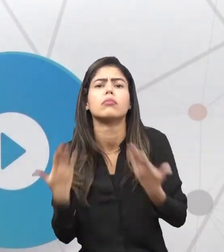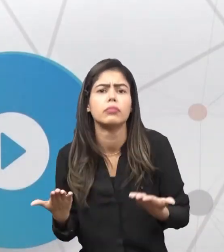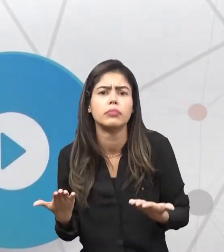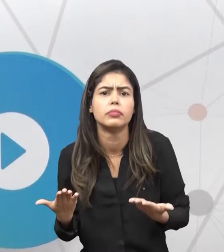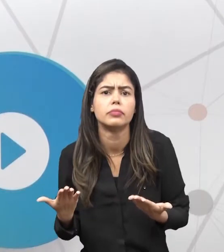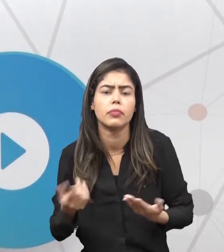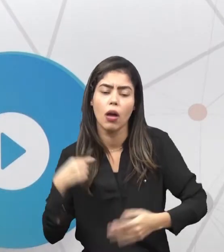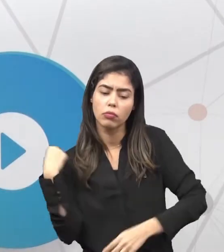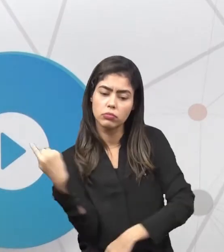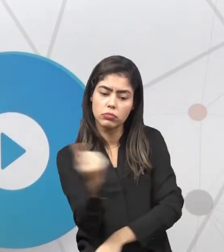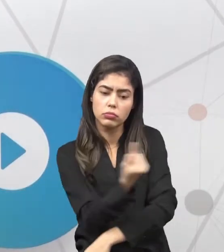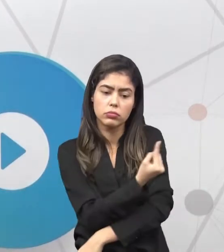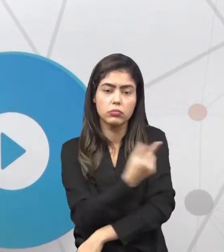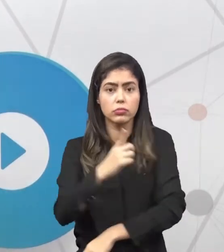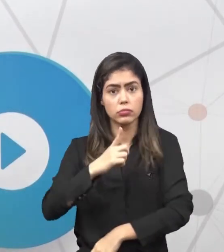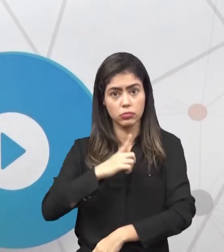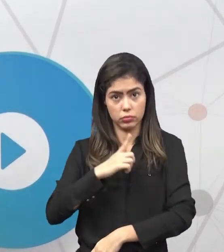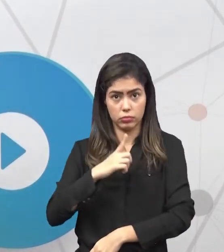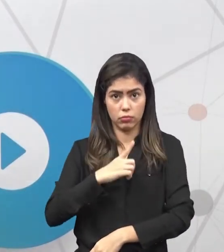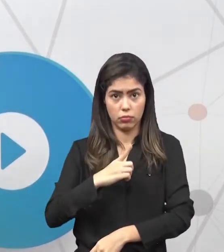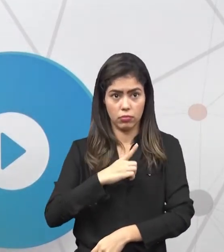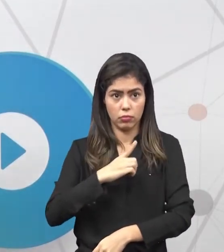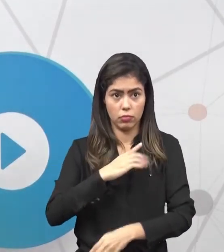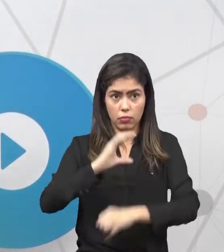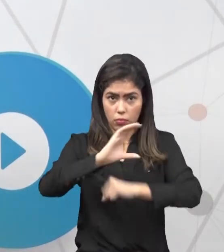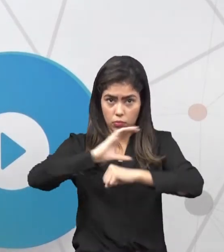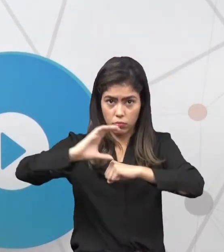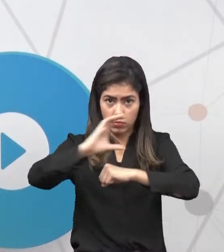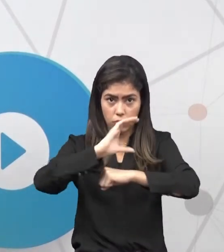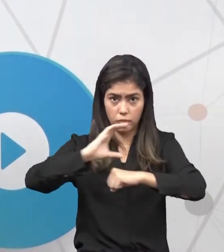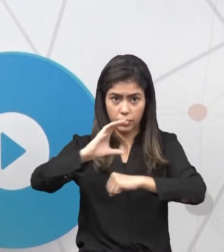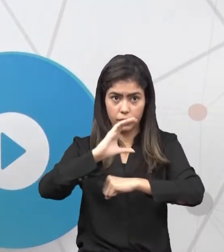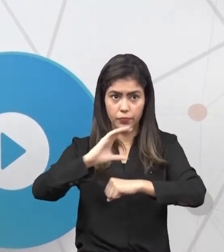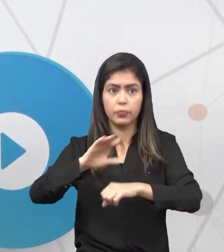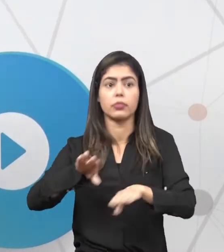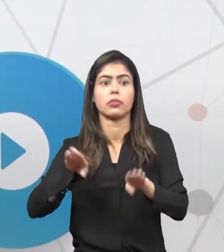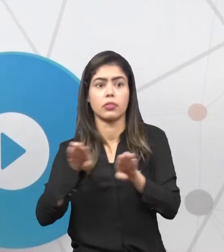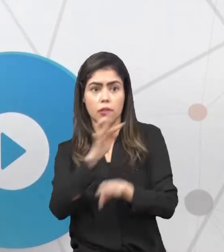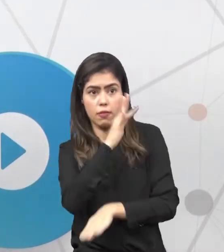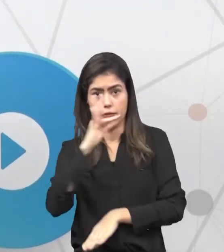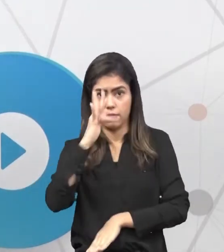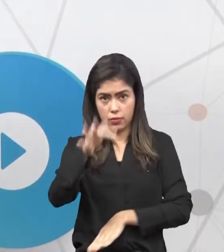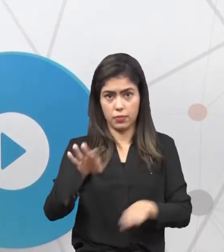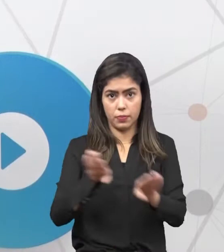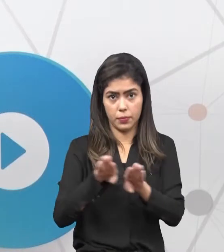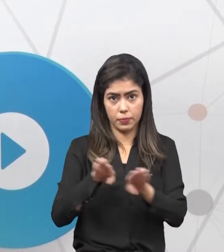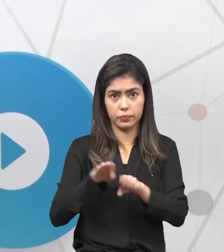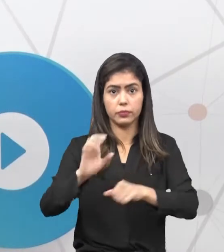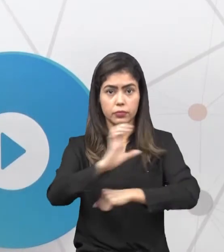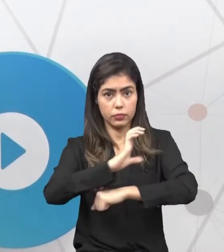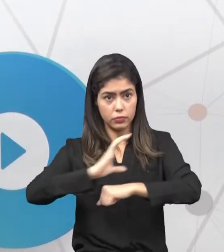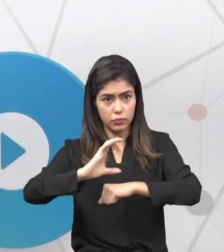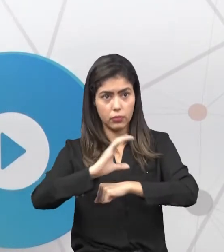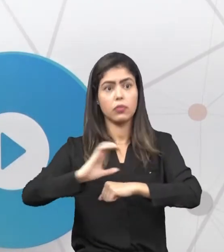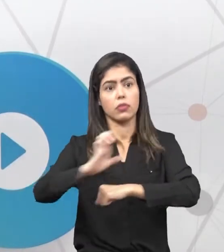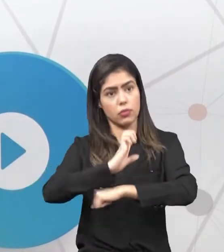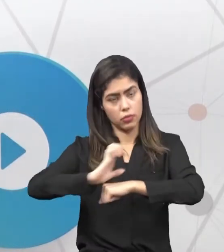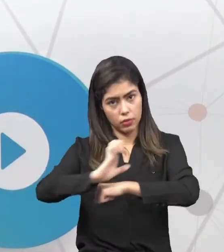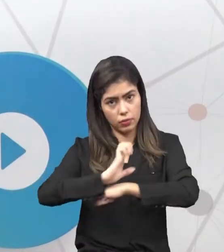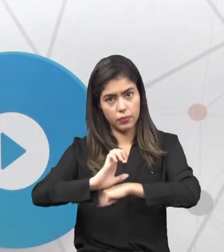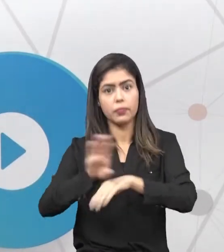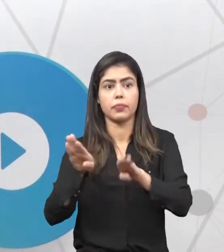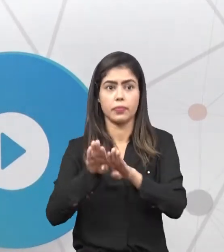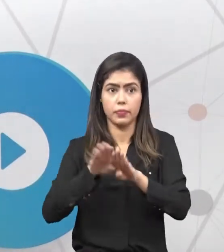dizer? Nós temos a nossa Constituição Federal, nós temos a Constituição Estadual, lei orgânica